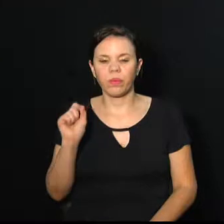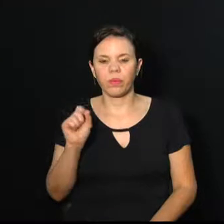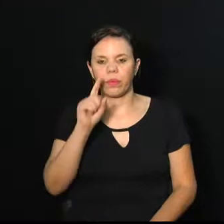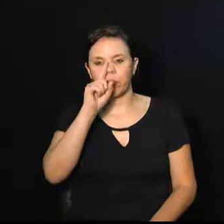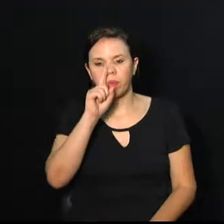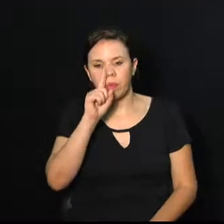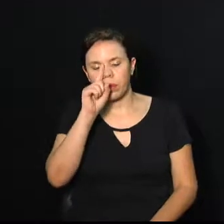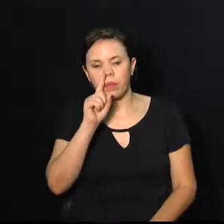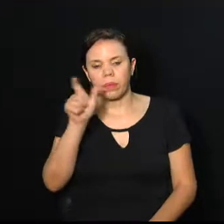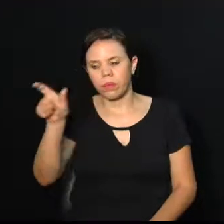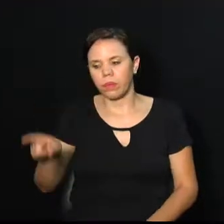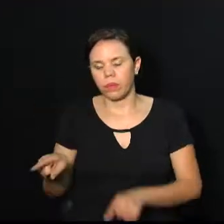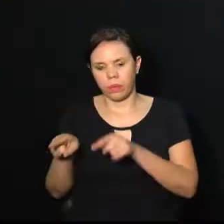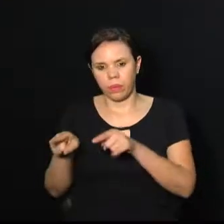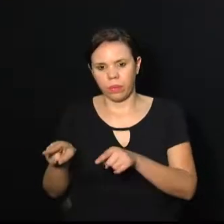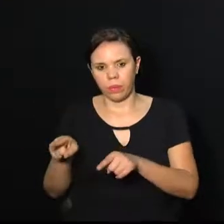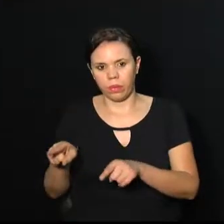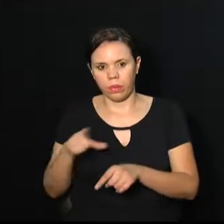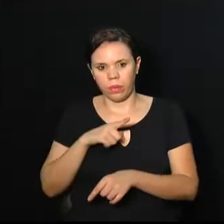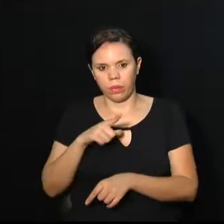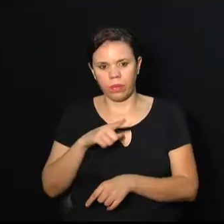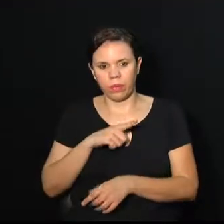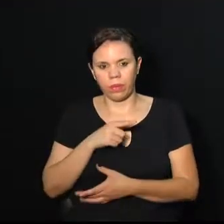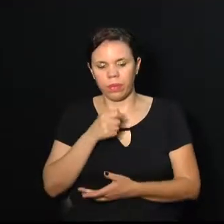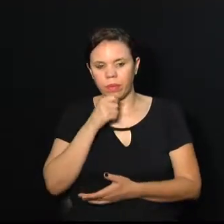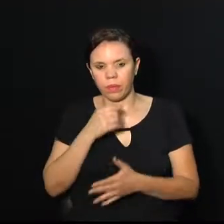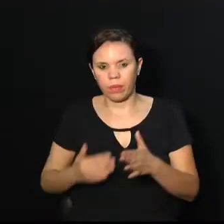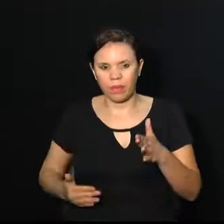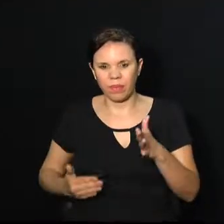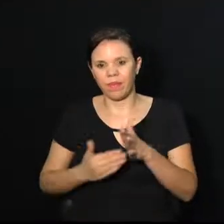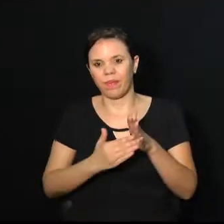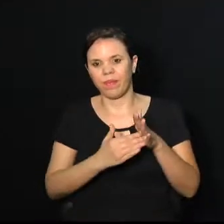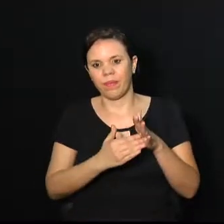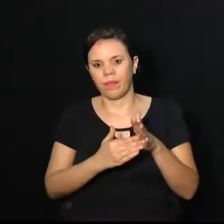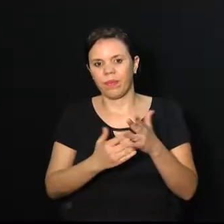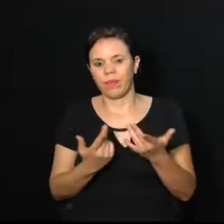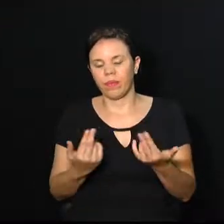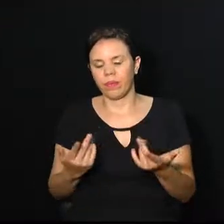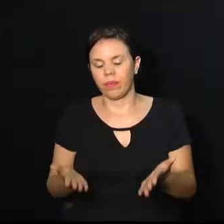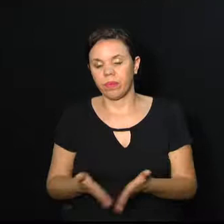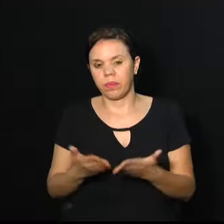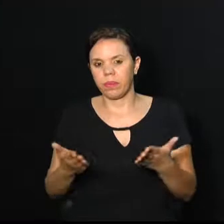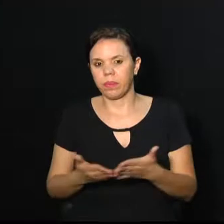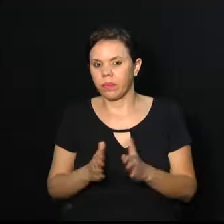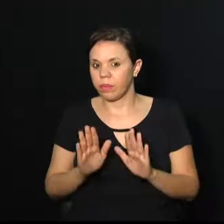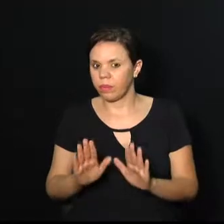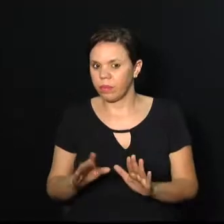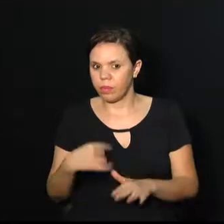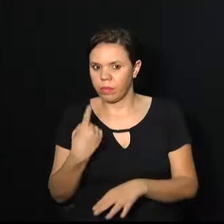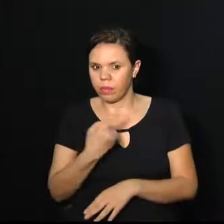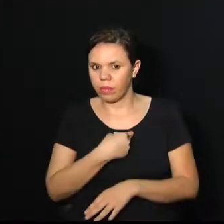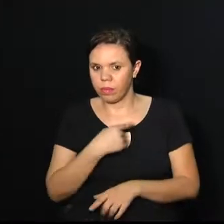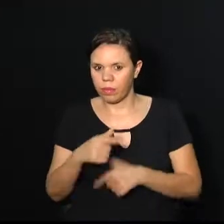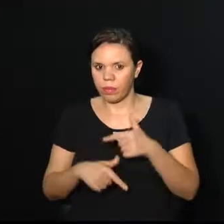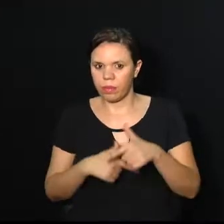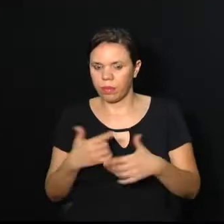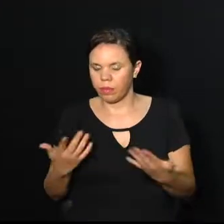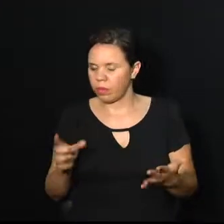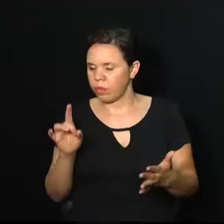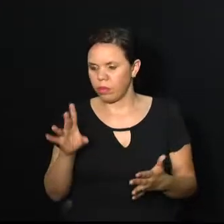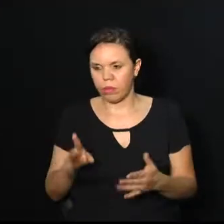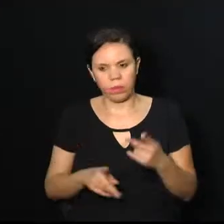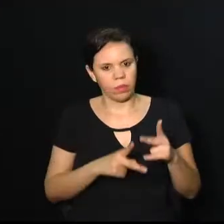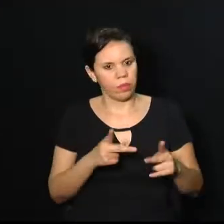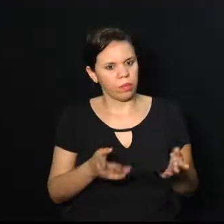é a pessoa que está naquela eminência do limite da pobreza, né? Só que, para nós, na atuação, não é só